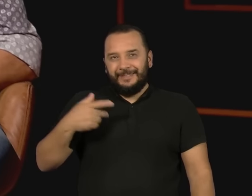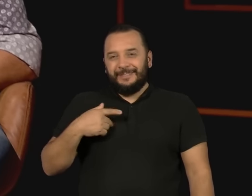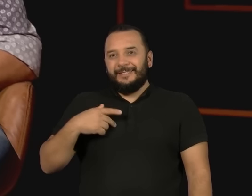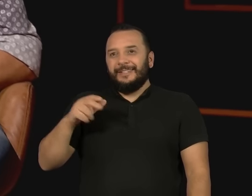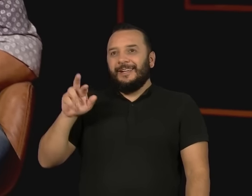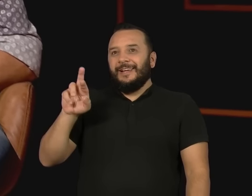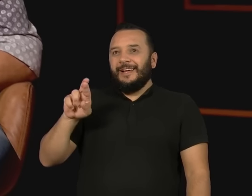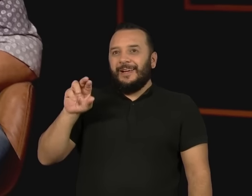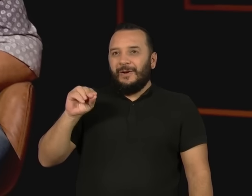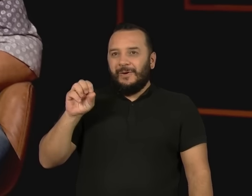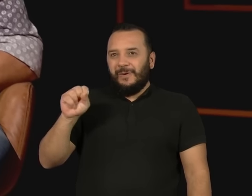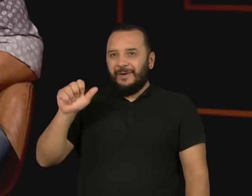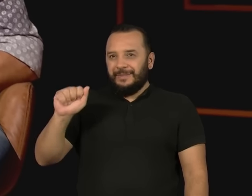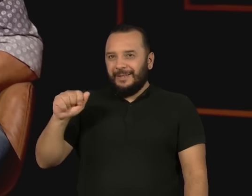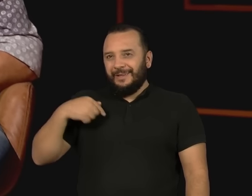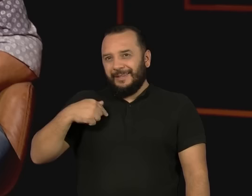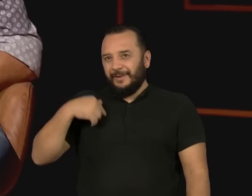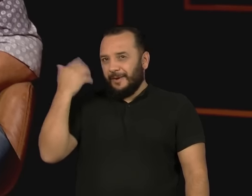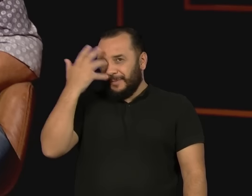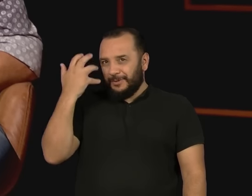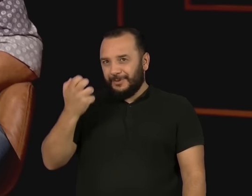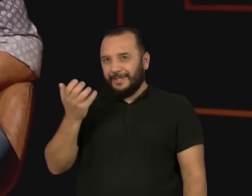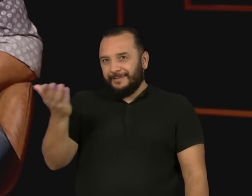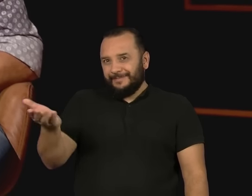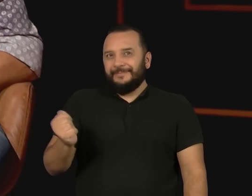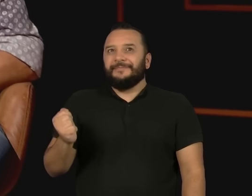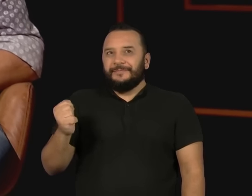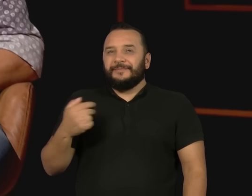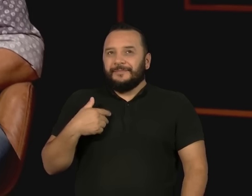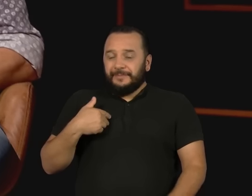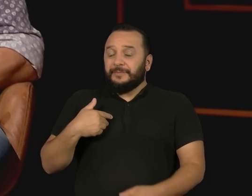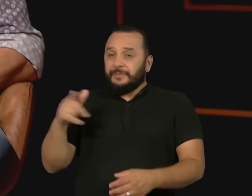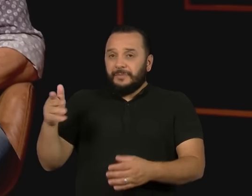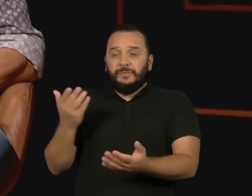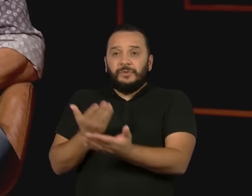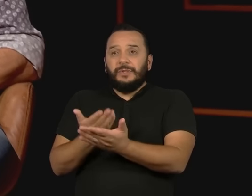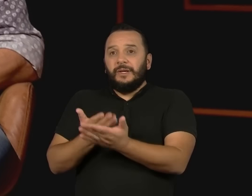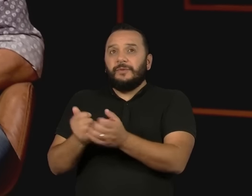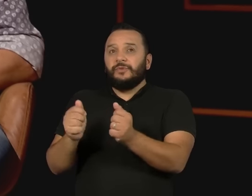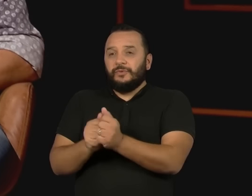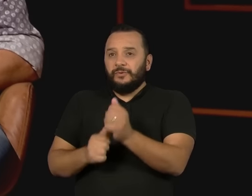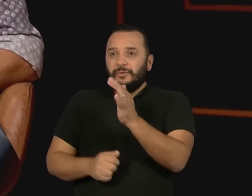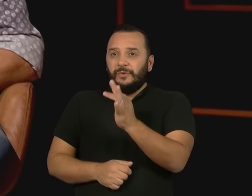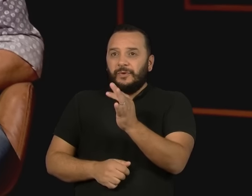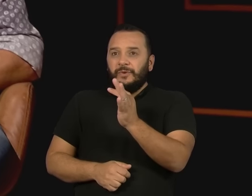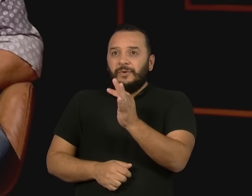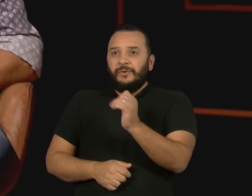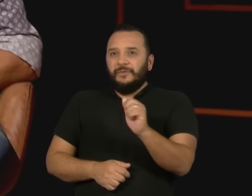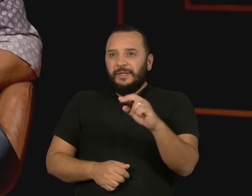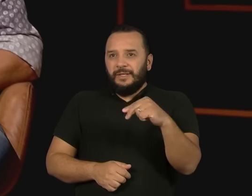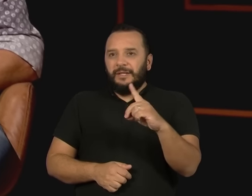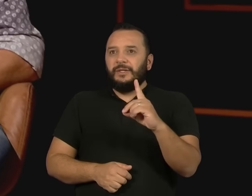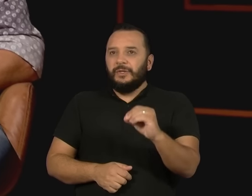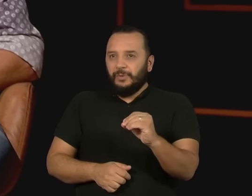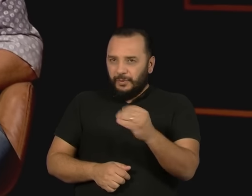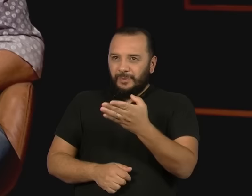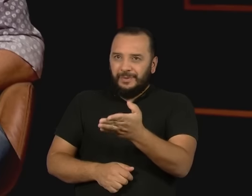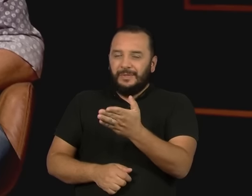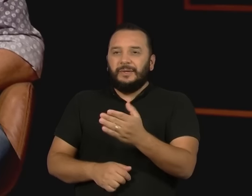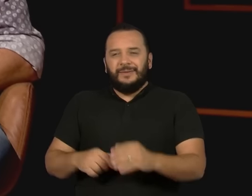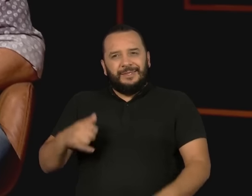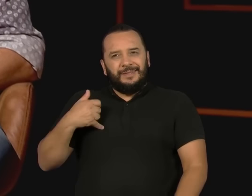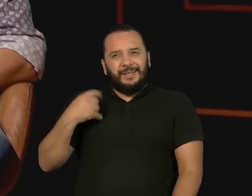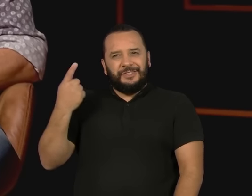Rosa, que eu estava apaixonadinho, fazia aula com o meu amigo Fernando Caruso. Eu tinha nessa época 15 anos